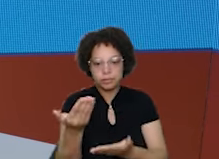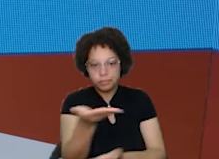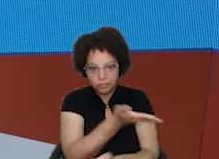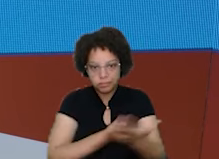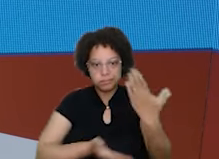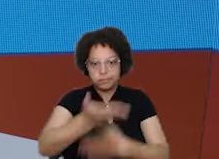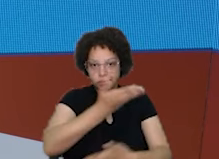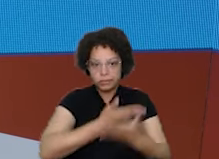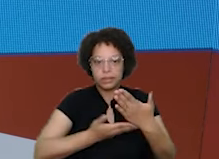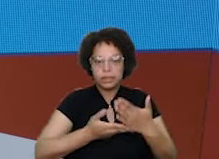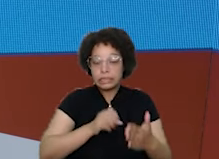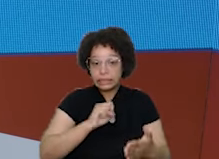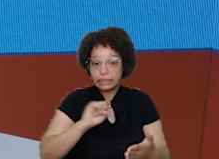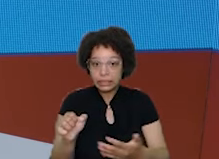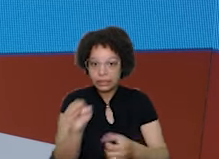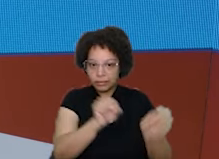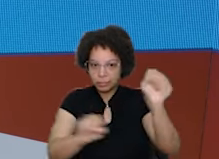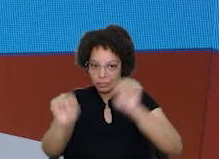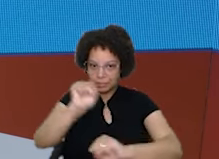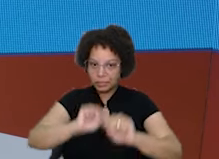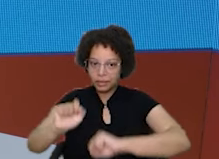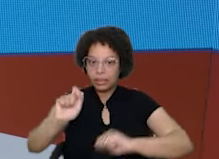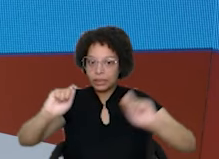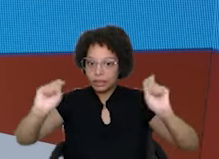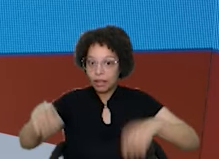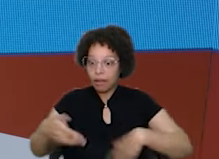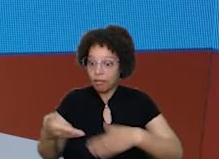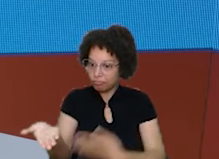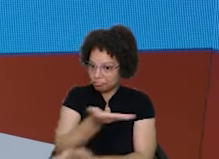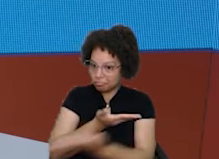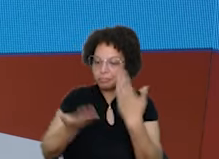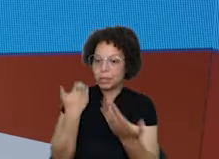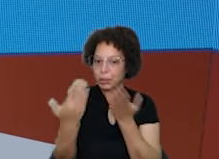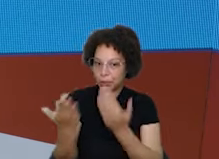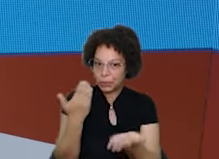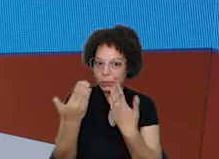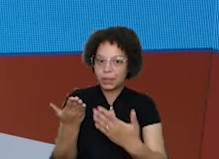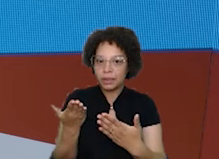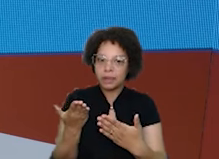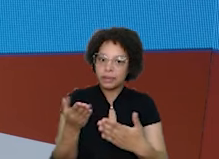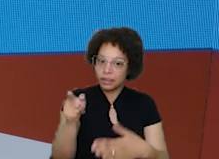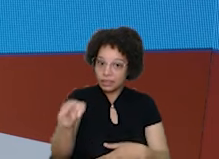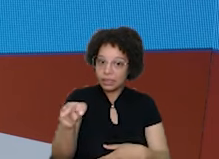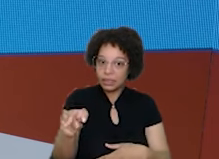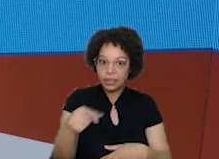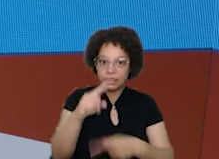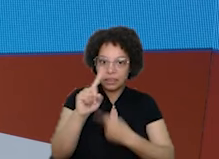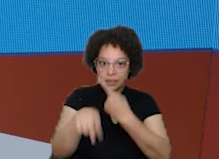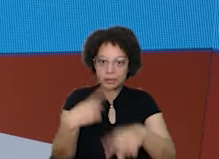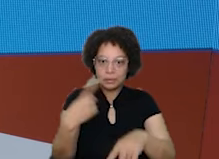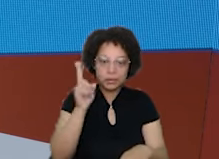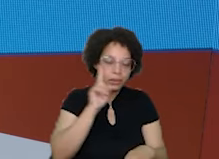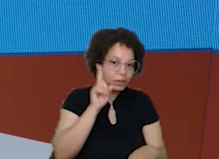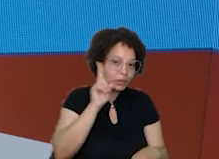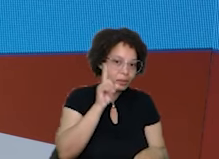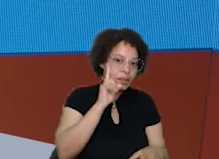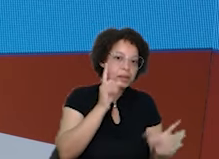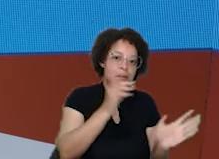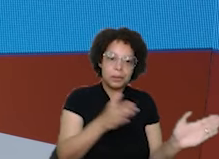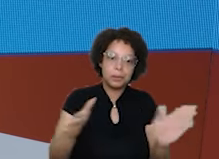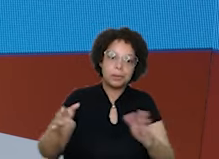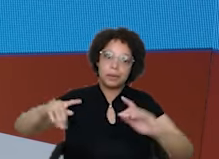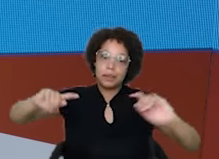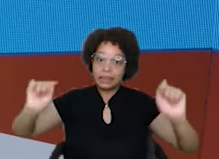é o zelador vou construir relacionamento com o zelador que é o vai acabar sendo orgânico né vai acar sendo um